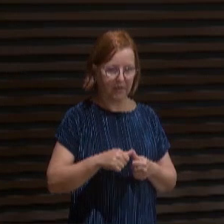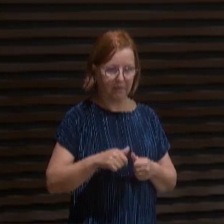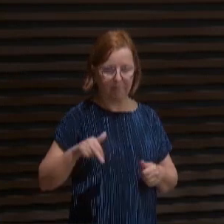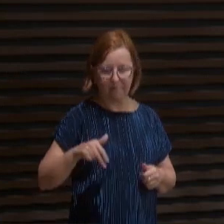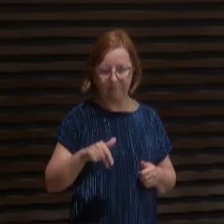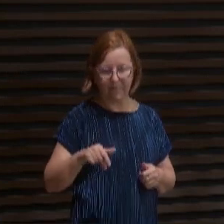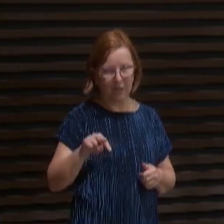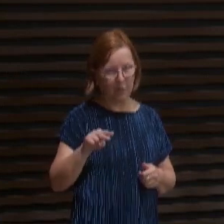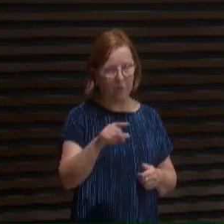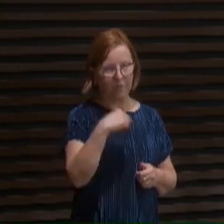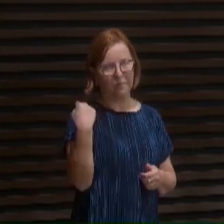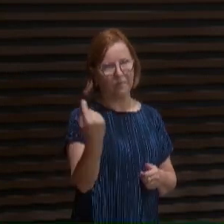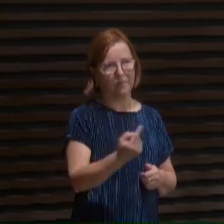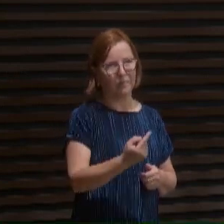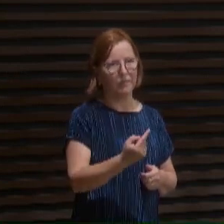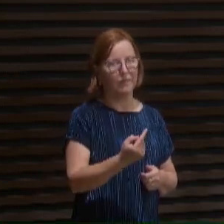nós.